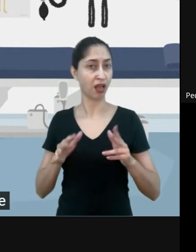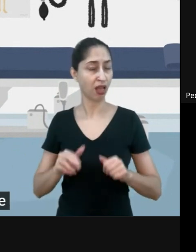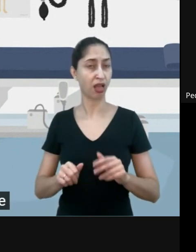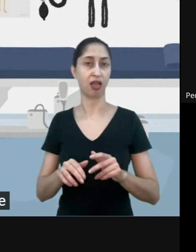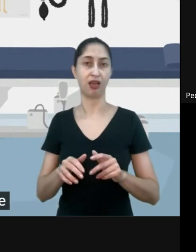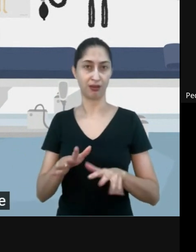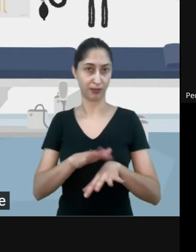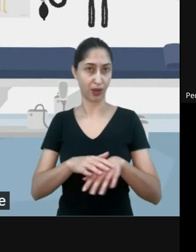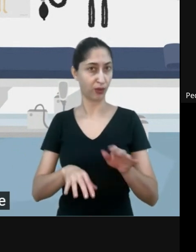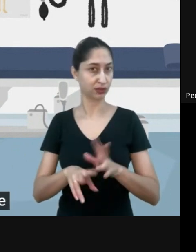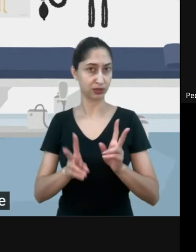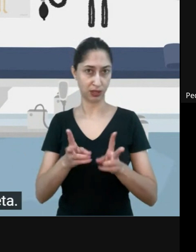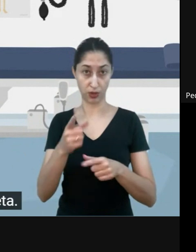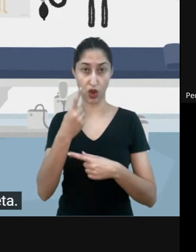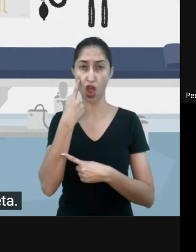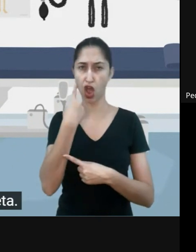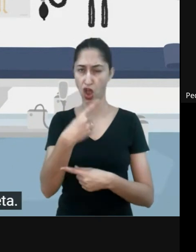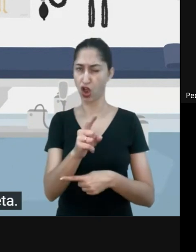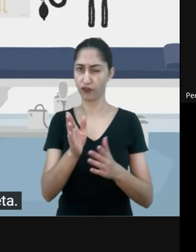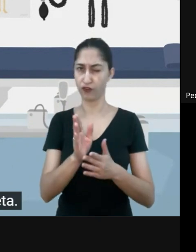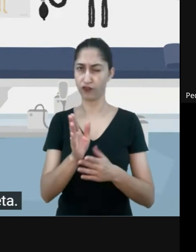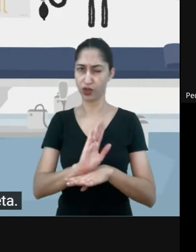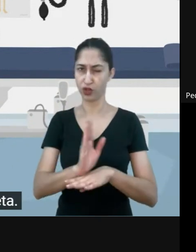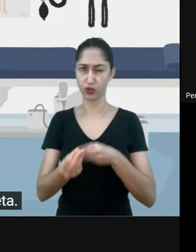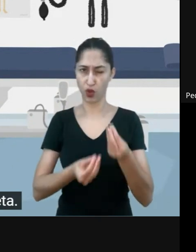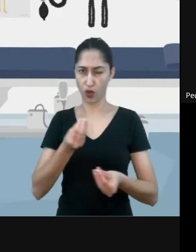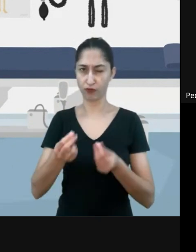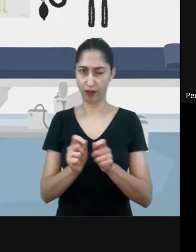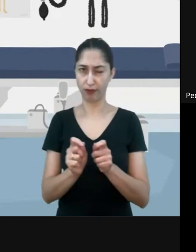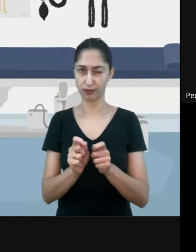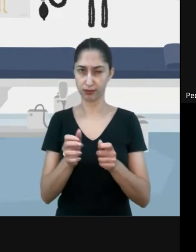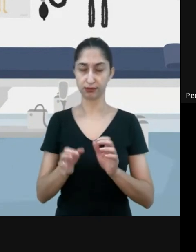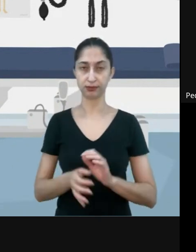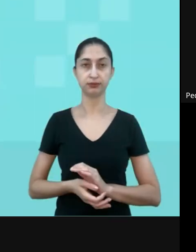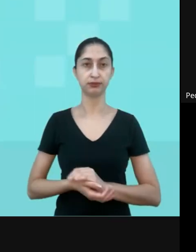Vamos agora assistir um vídeo sobre como lavar suas mãos de forma correta.